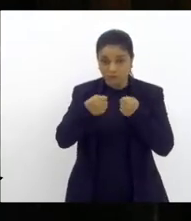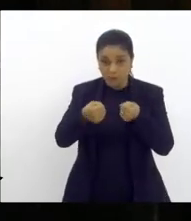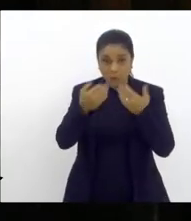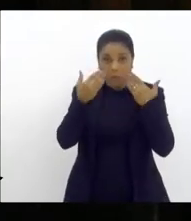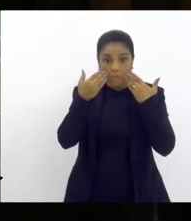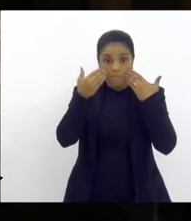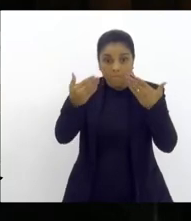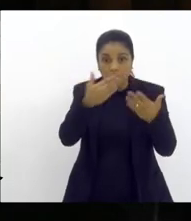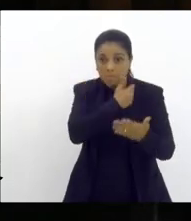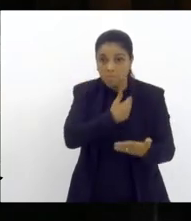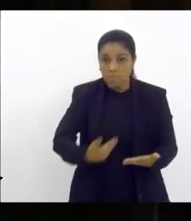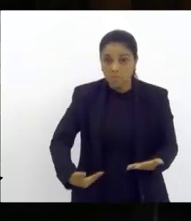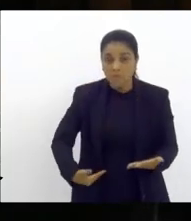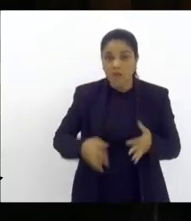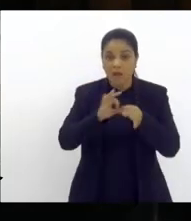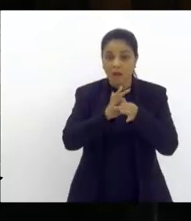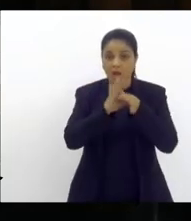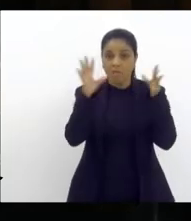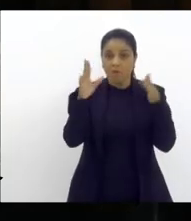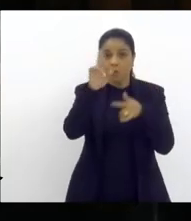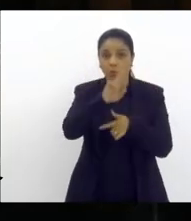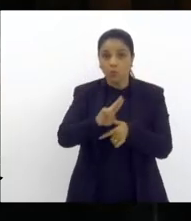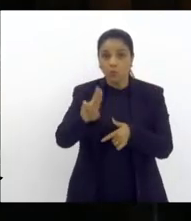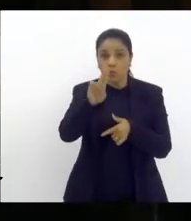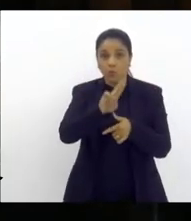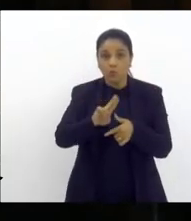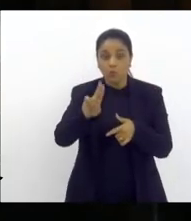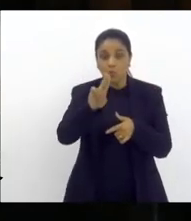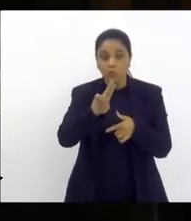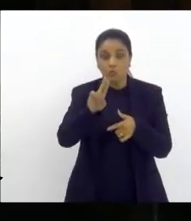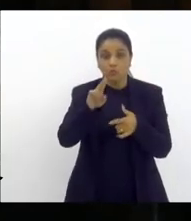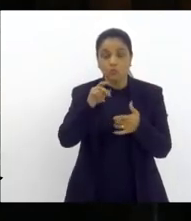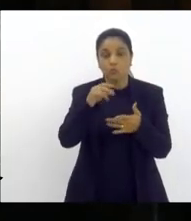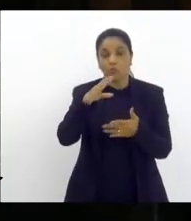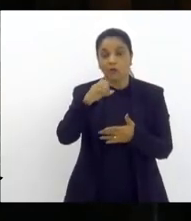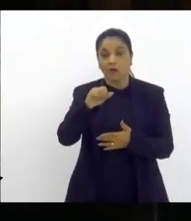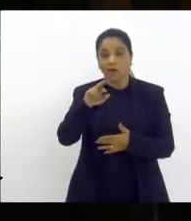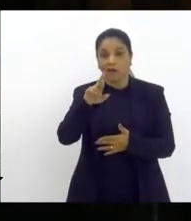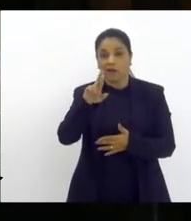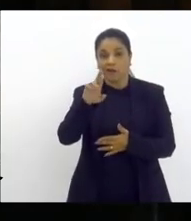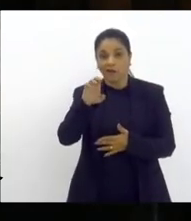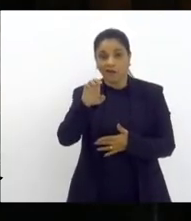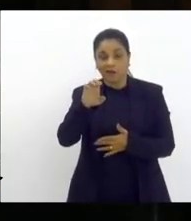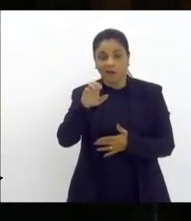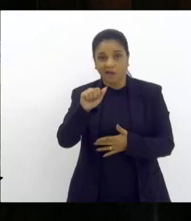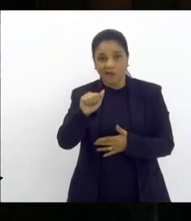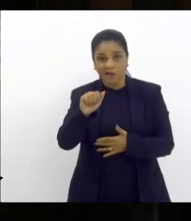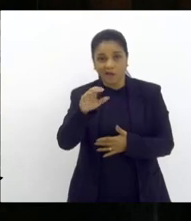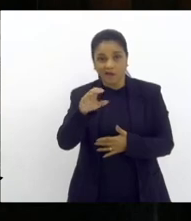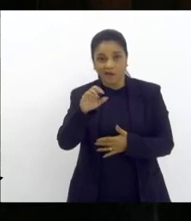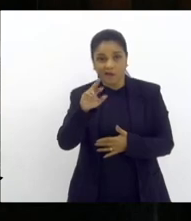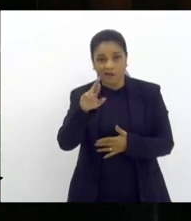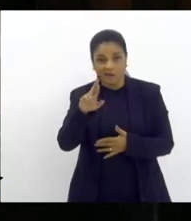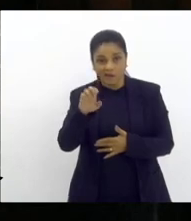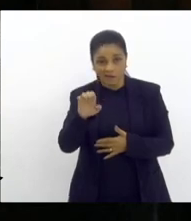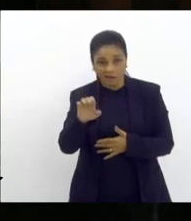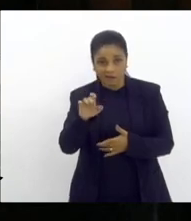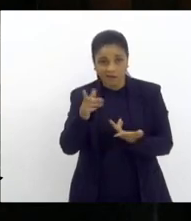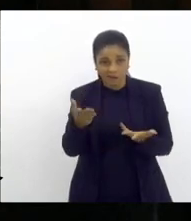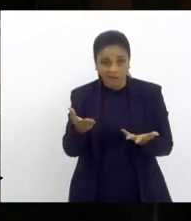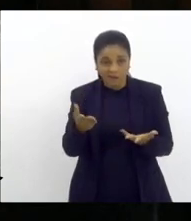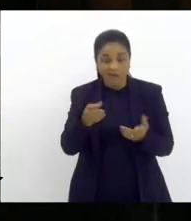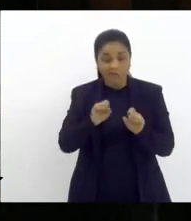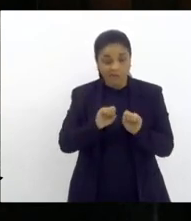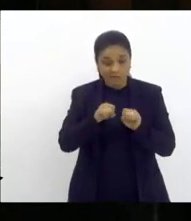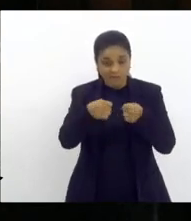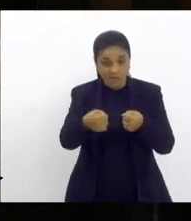público a liberação do uso controlado de crack é o partido que defende